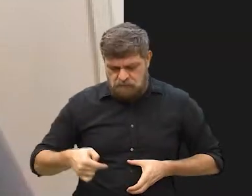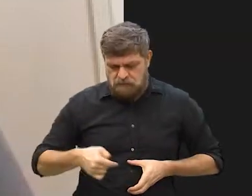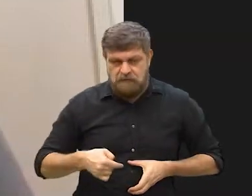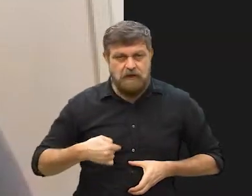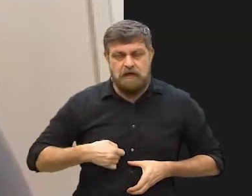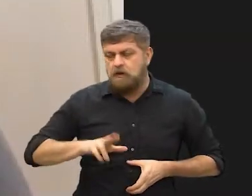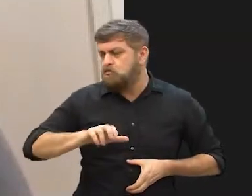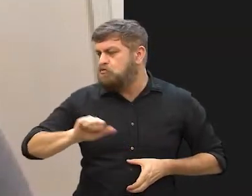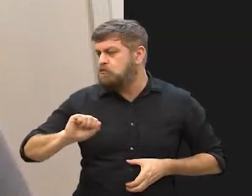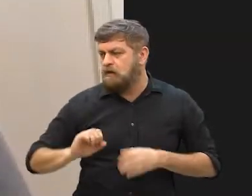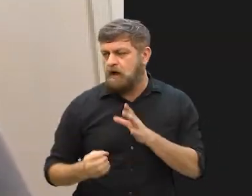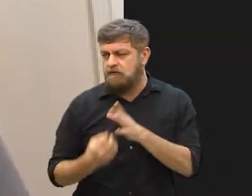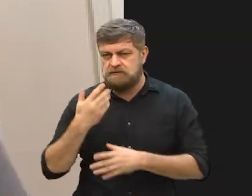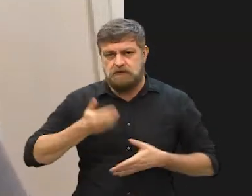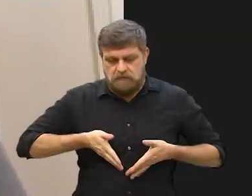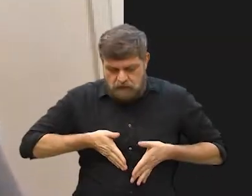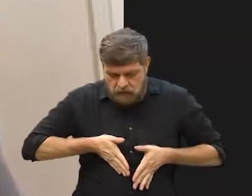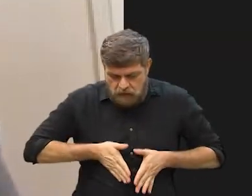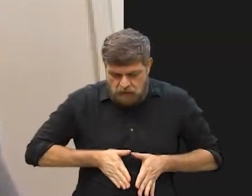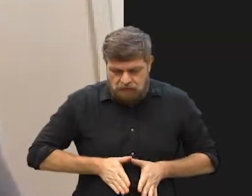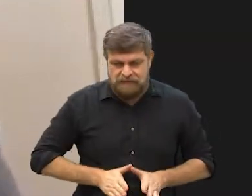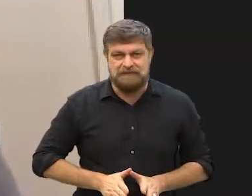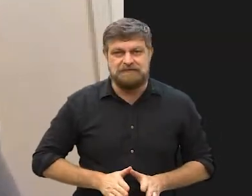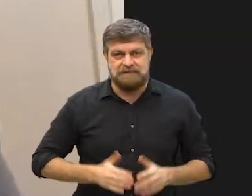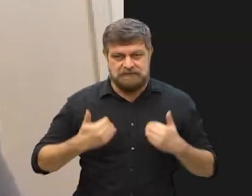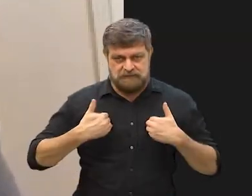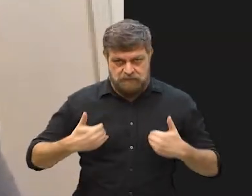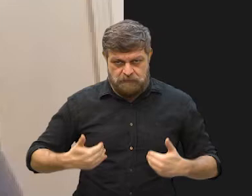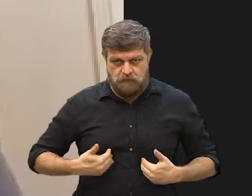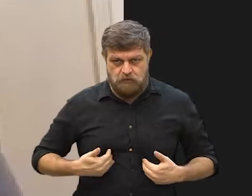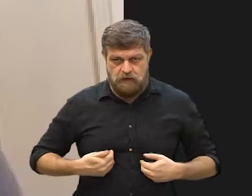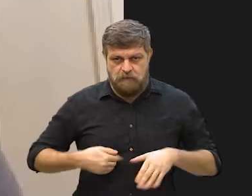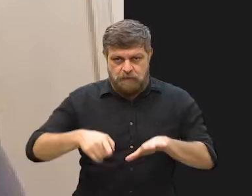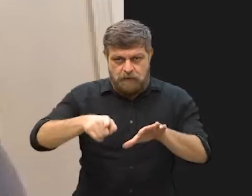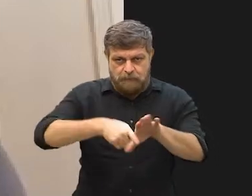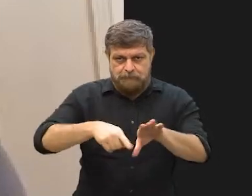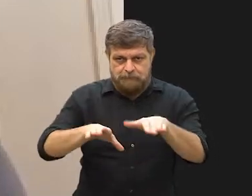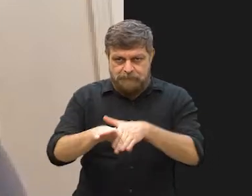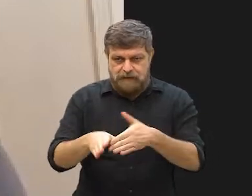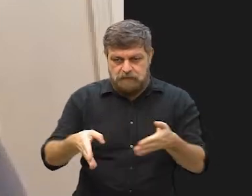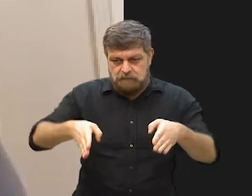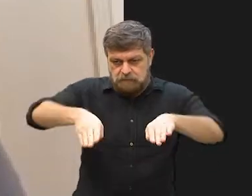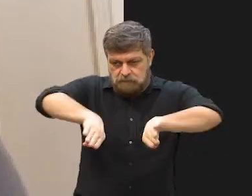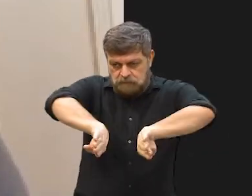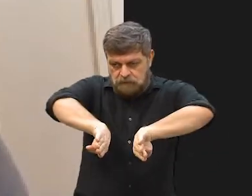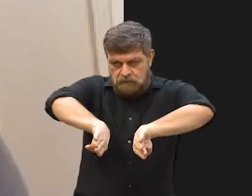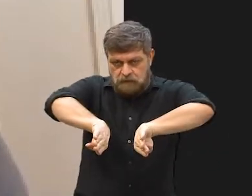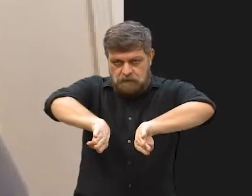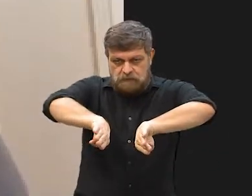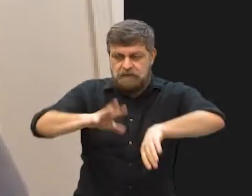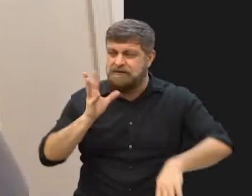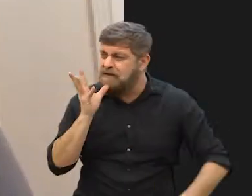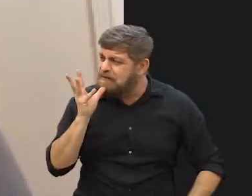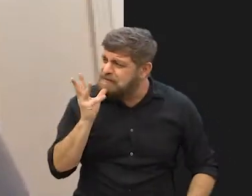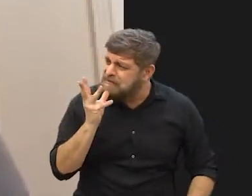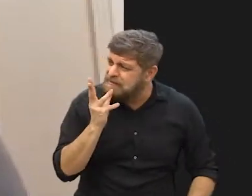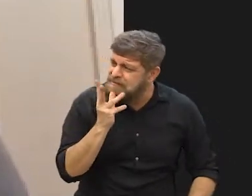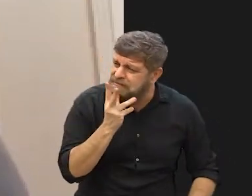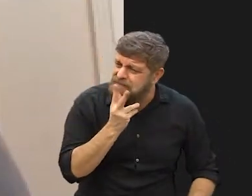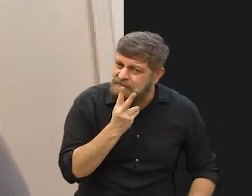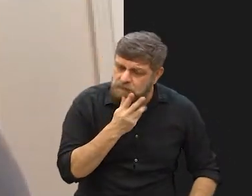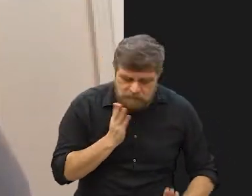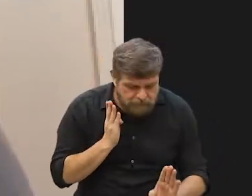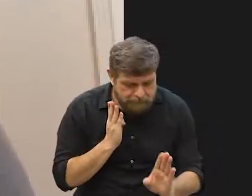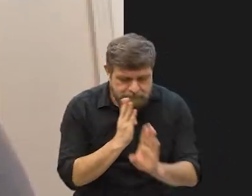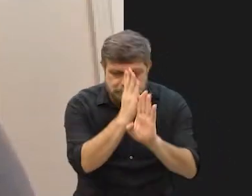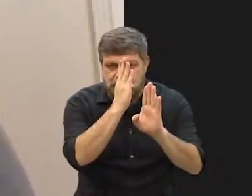meu caso, não. Eu nasci com uma deformidade nos 2 pés, e demorou também perceber